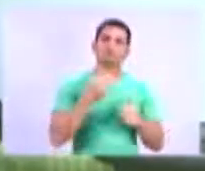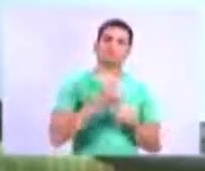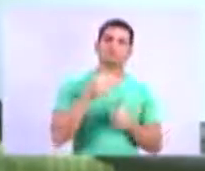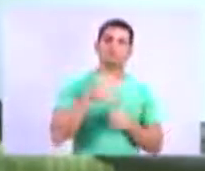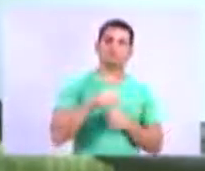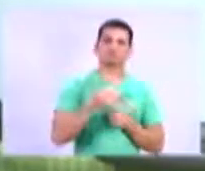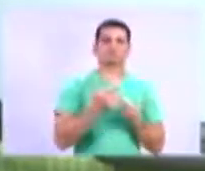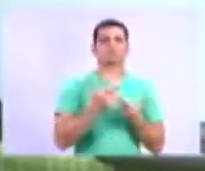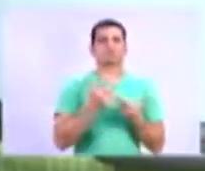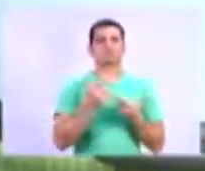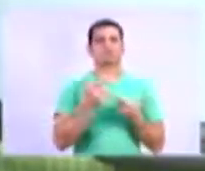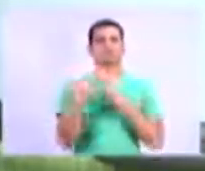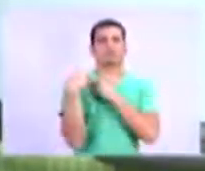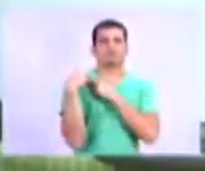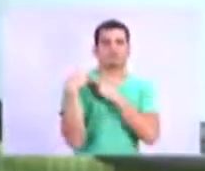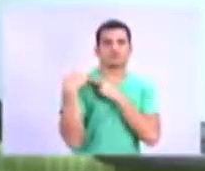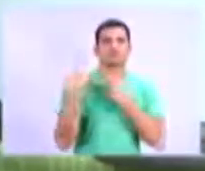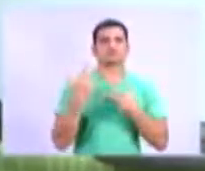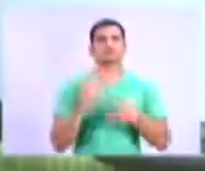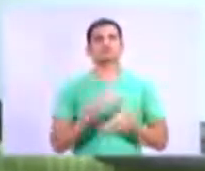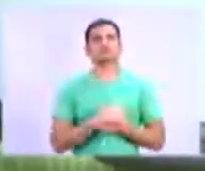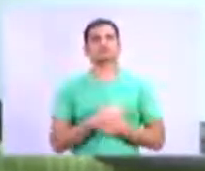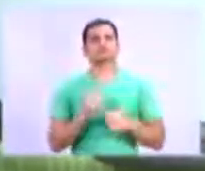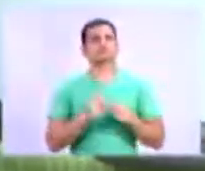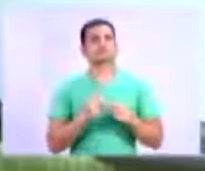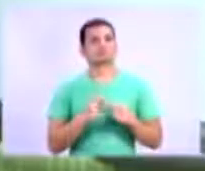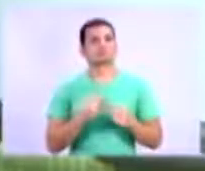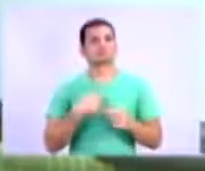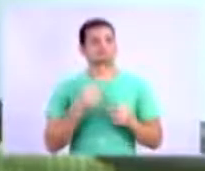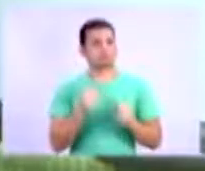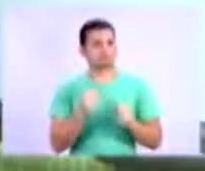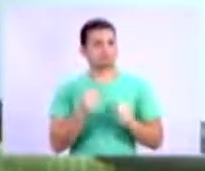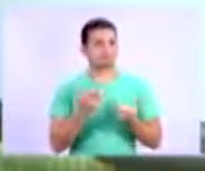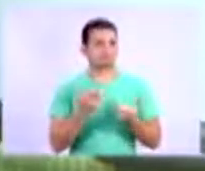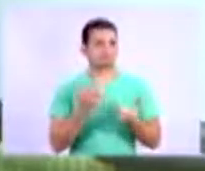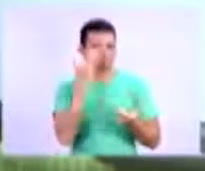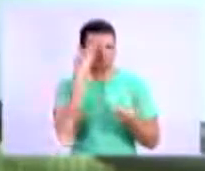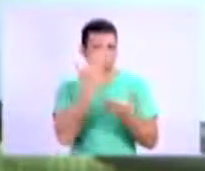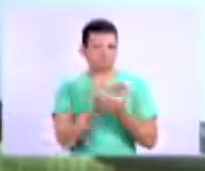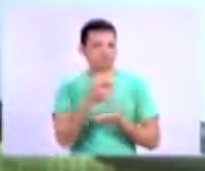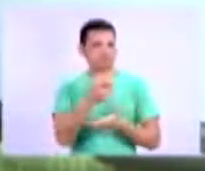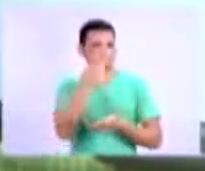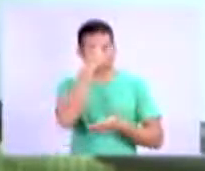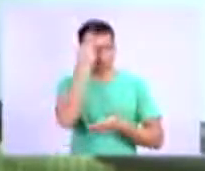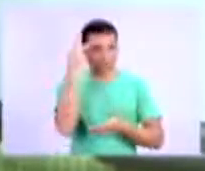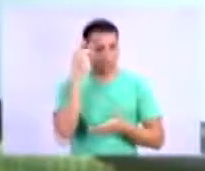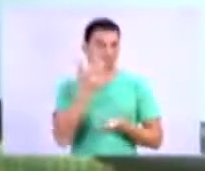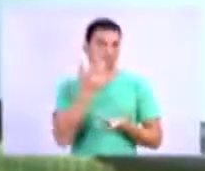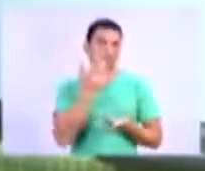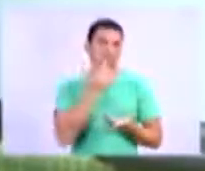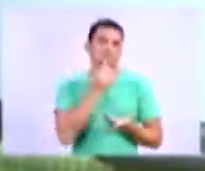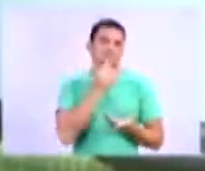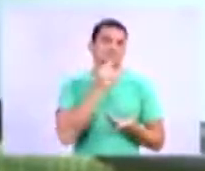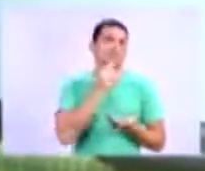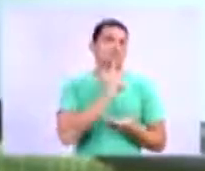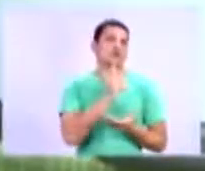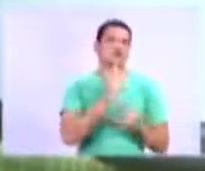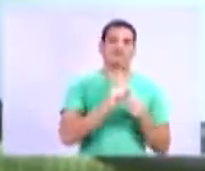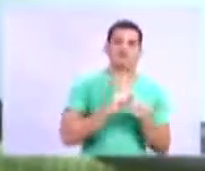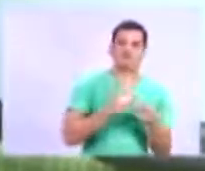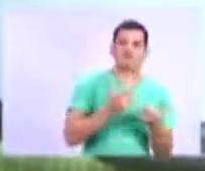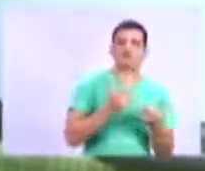determinada função? Porque eu posso contar que essa pessoa não vai fazer, por exemplo, né? Não vai